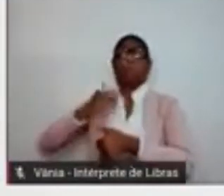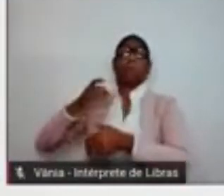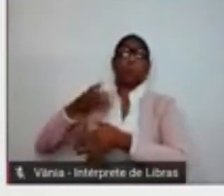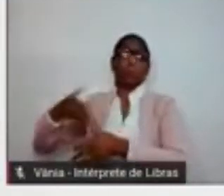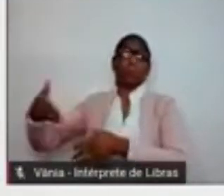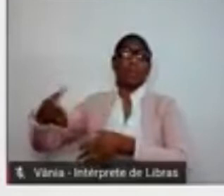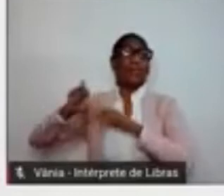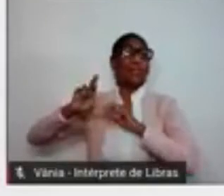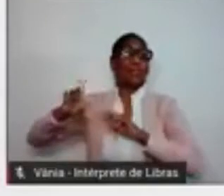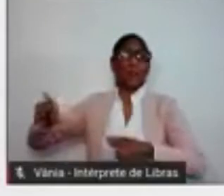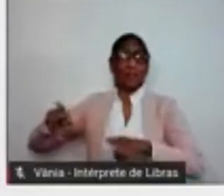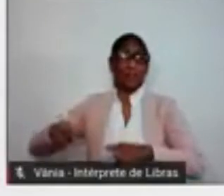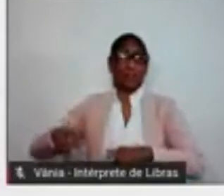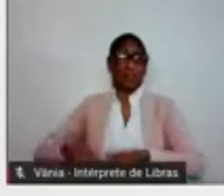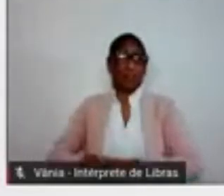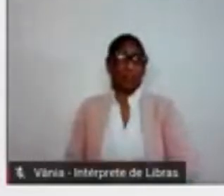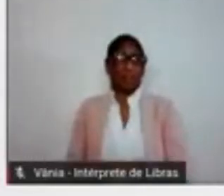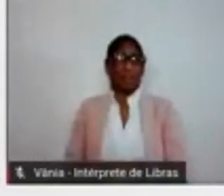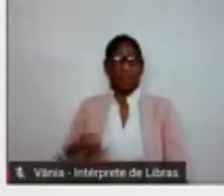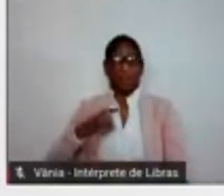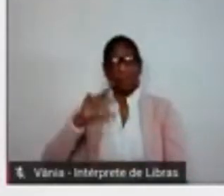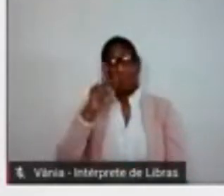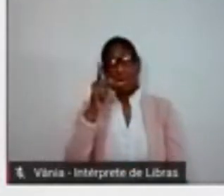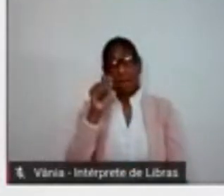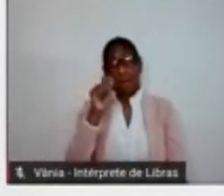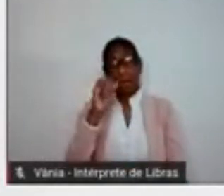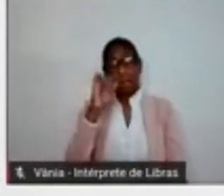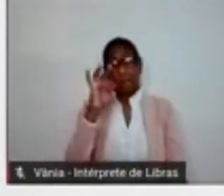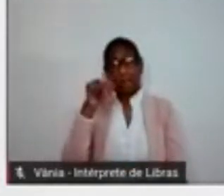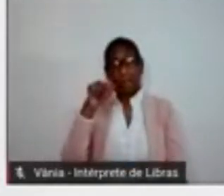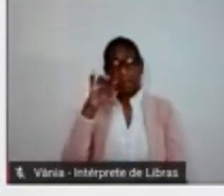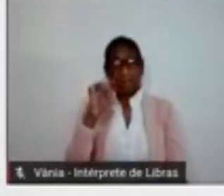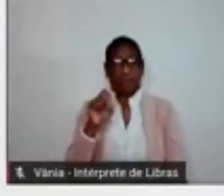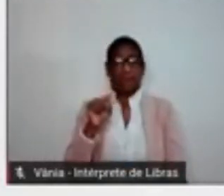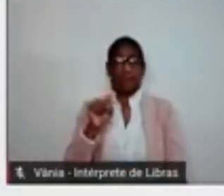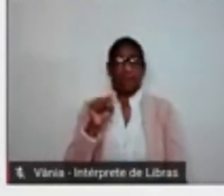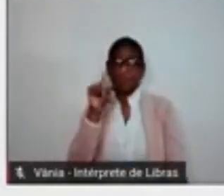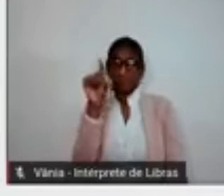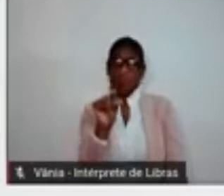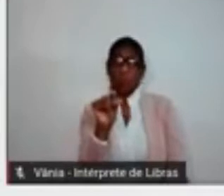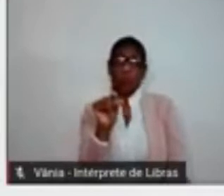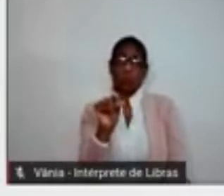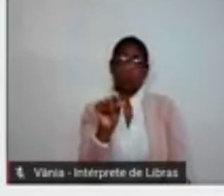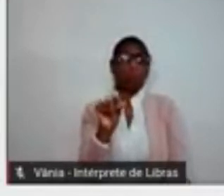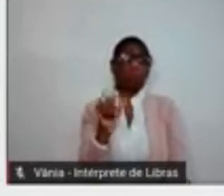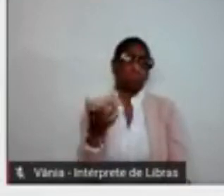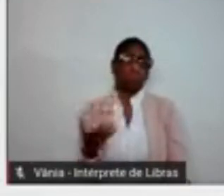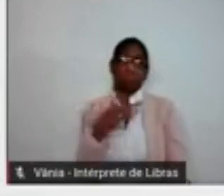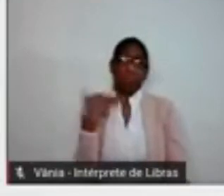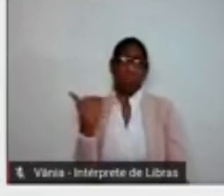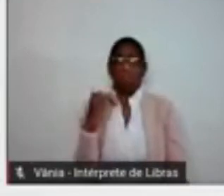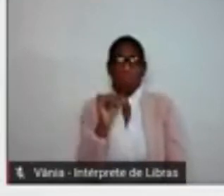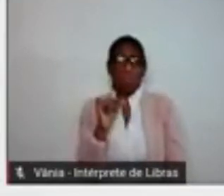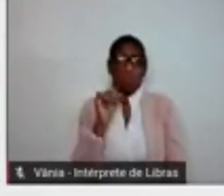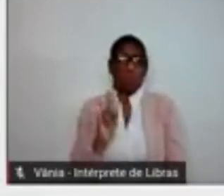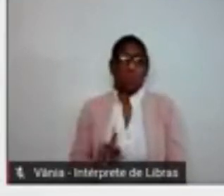bastante diferente. Nós temos, por habitantes, um número bem inferior nesse momento de óbitos desses países. Então, acho que isso a gente tem